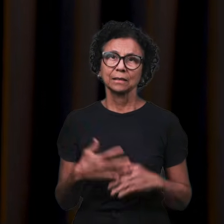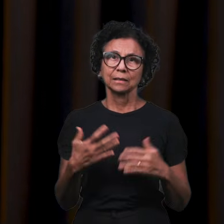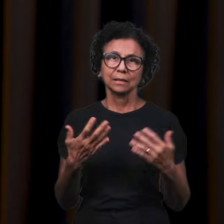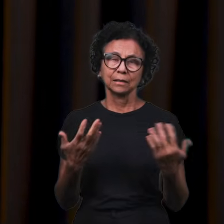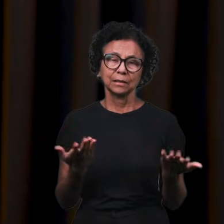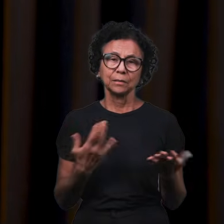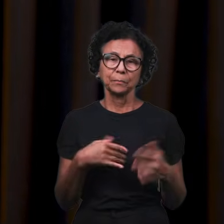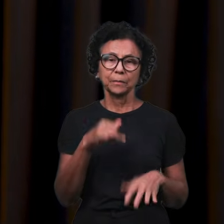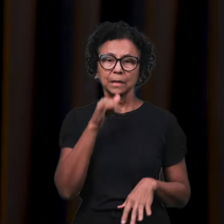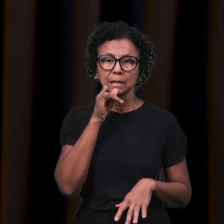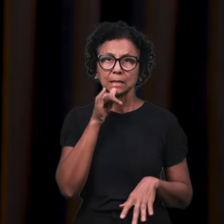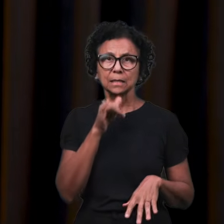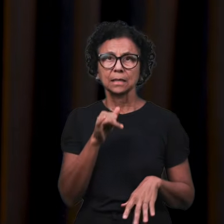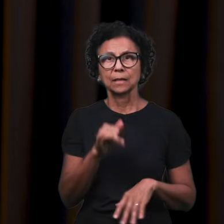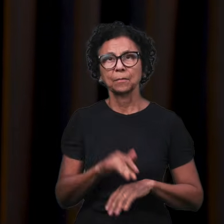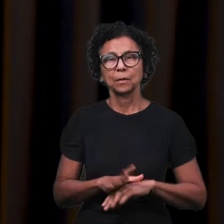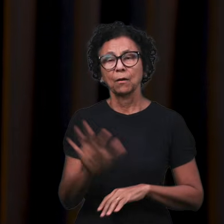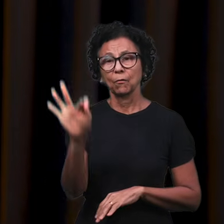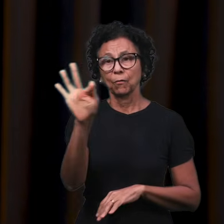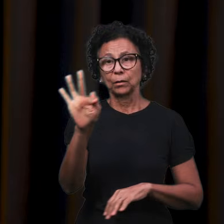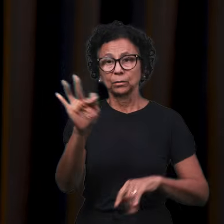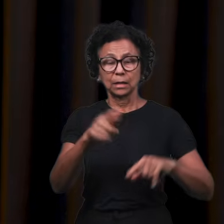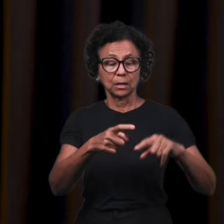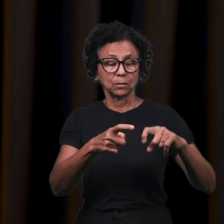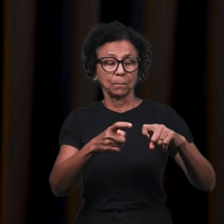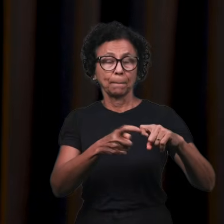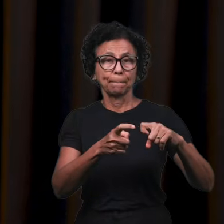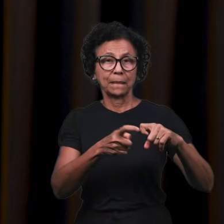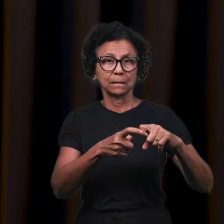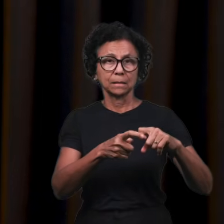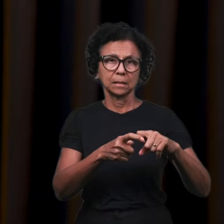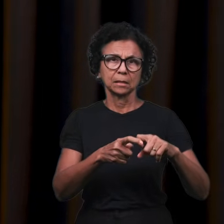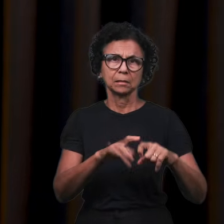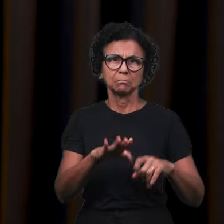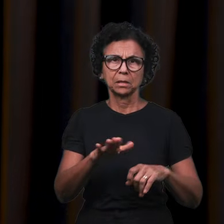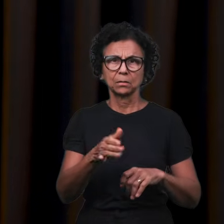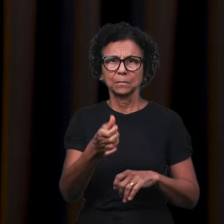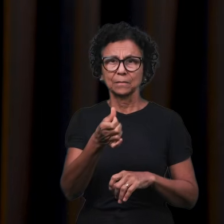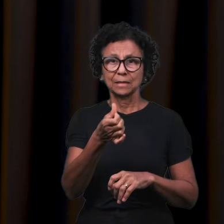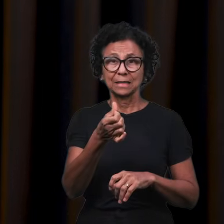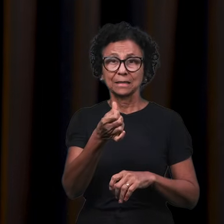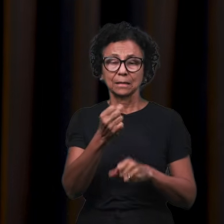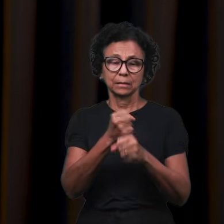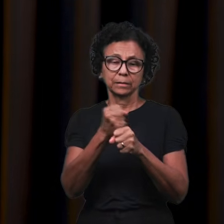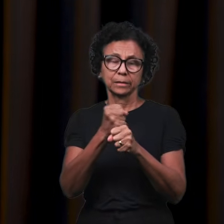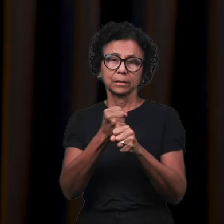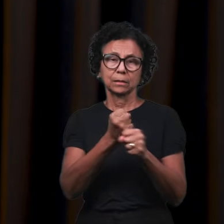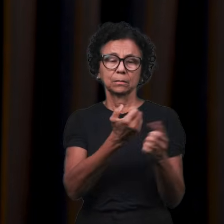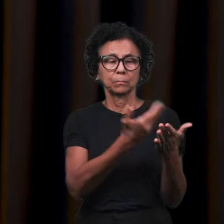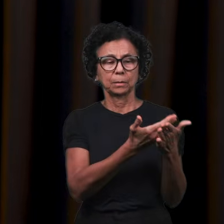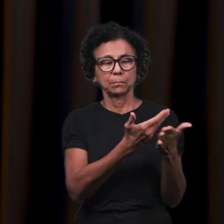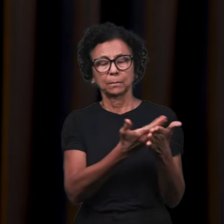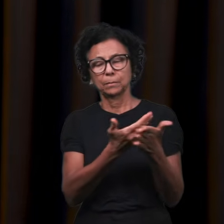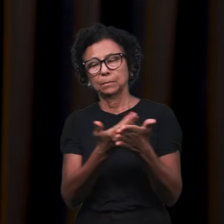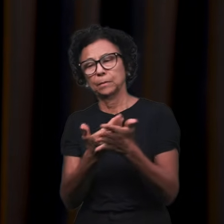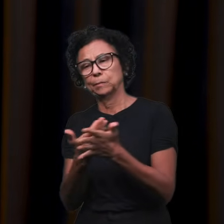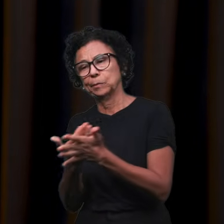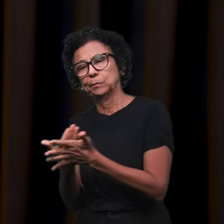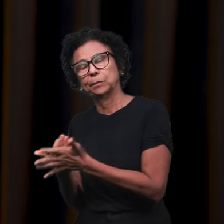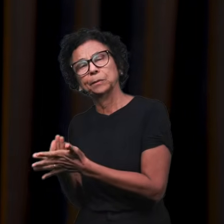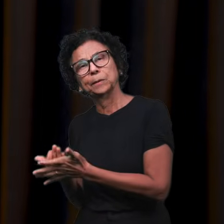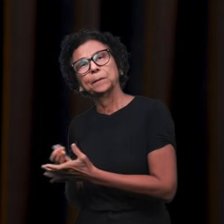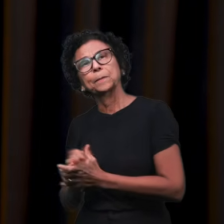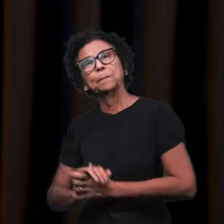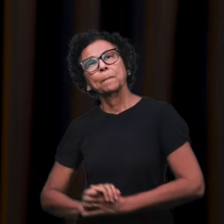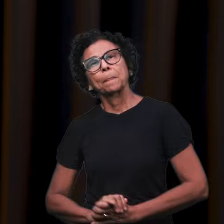passa numa faculdade. Medicina, por exemplo, 6 anos no mínimo, na verdade. Então, é um bom tempo. E o Wagner disse muito